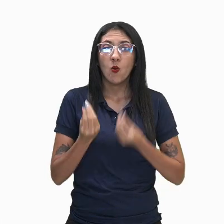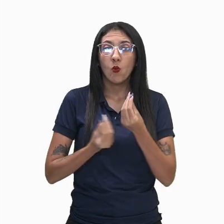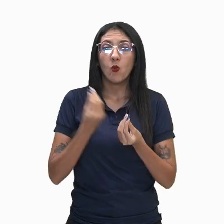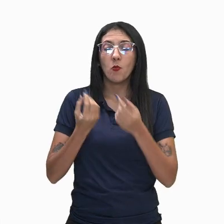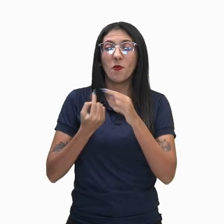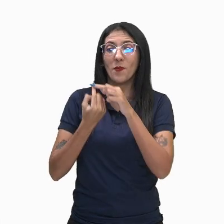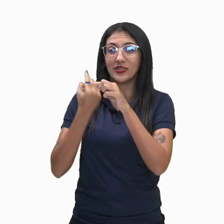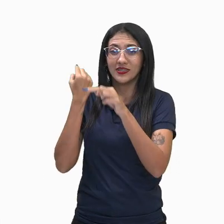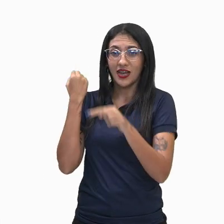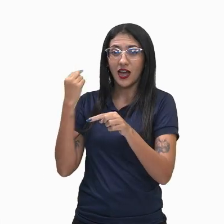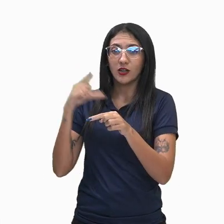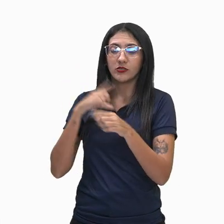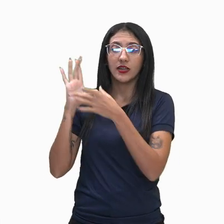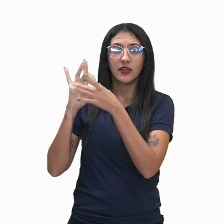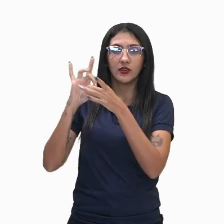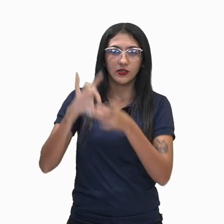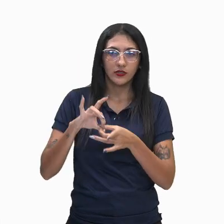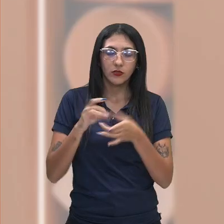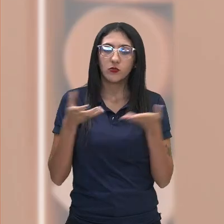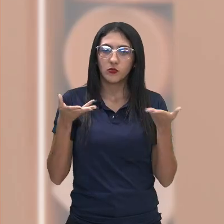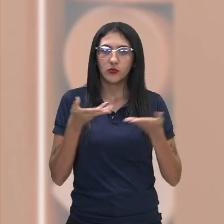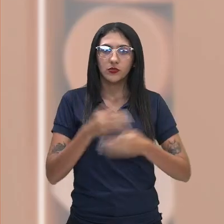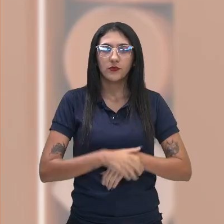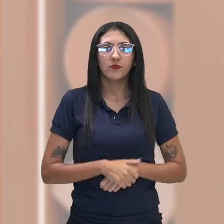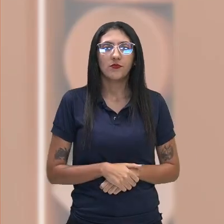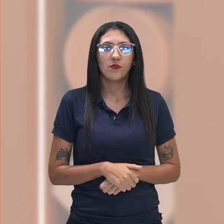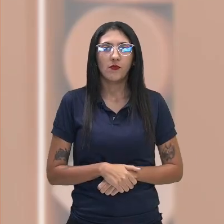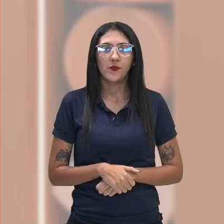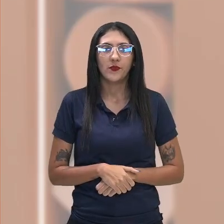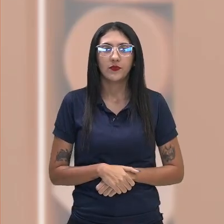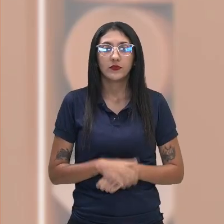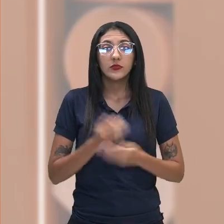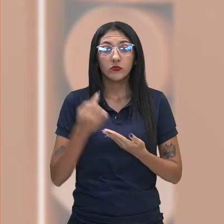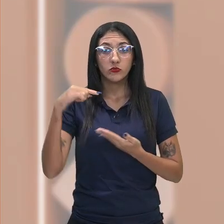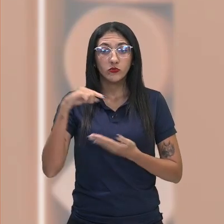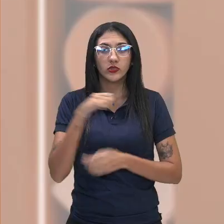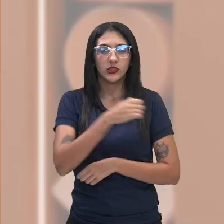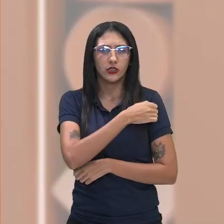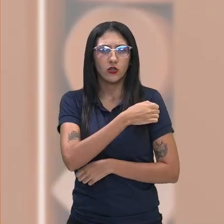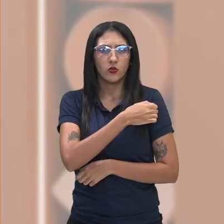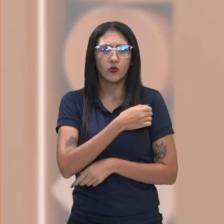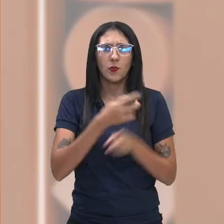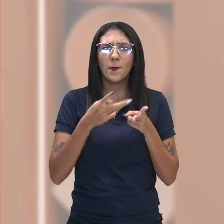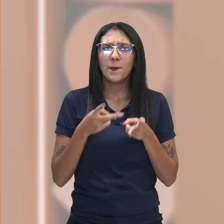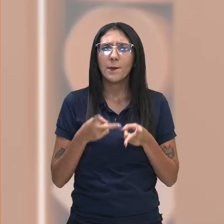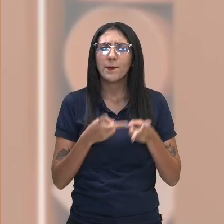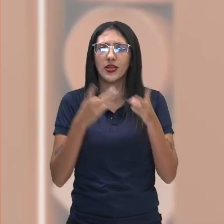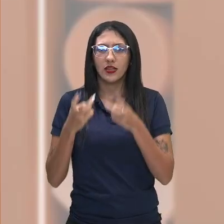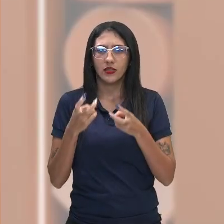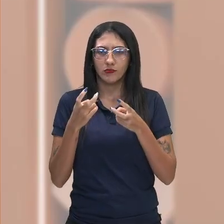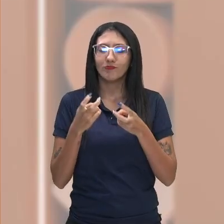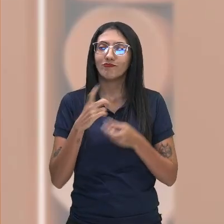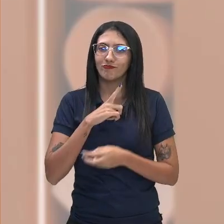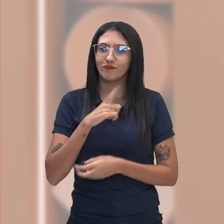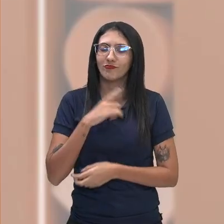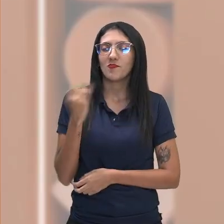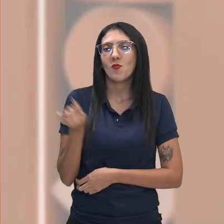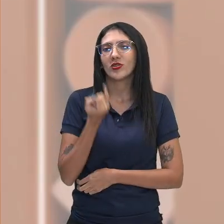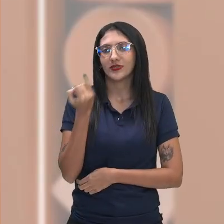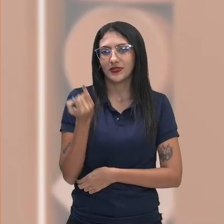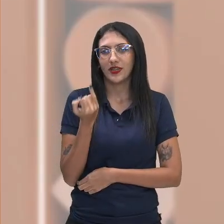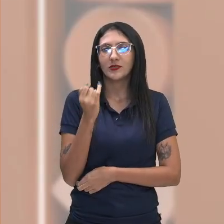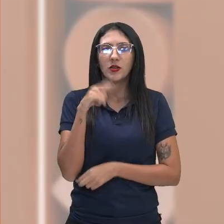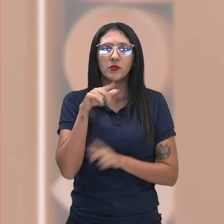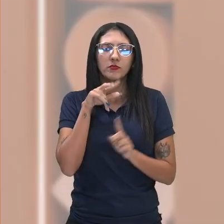influencia o presente. Você, querido aluno, né, percebe muito bem justamente a importância desse olhar do